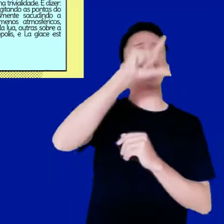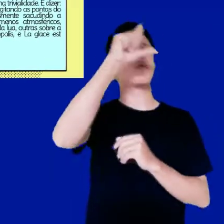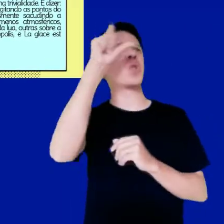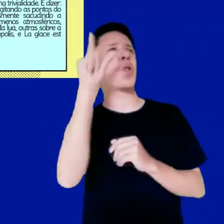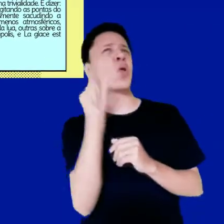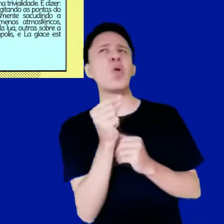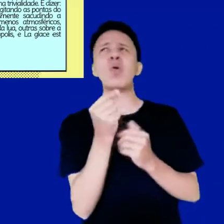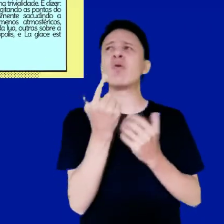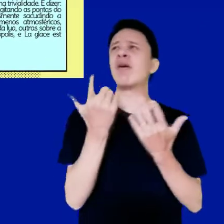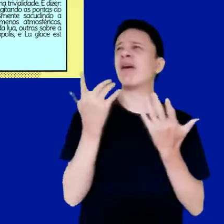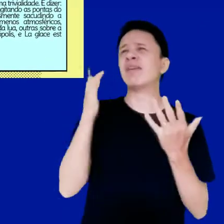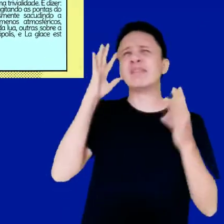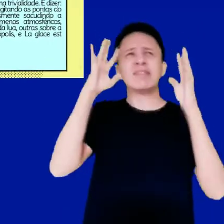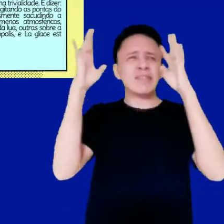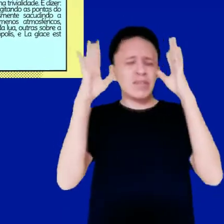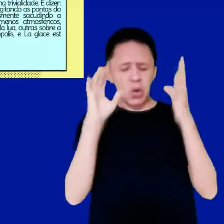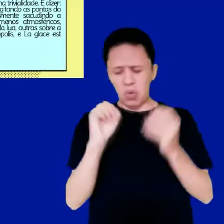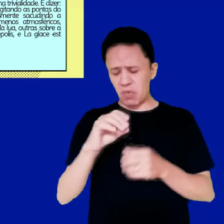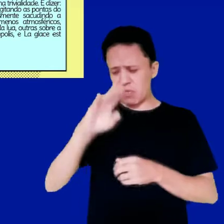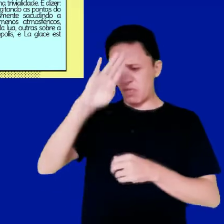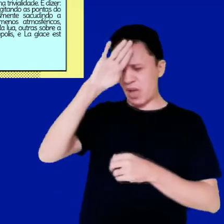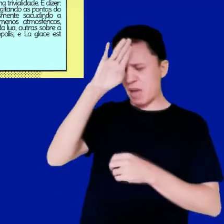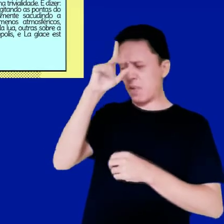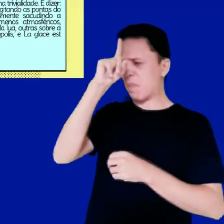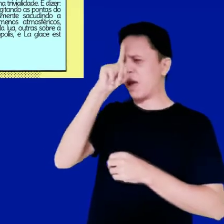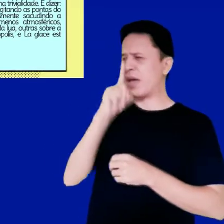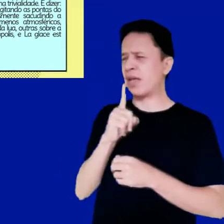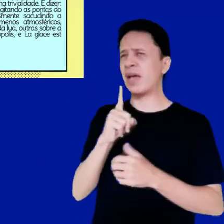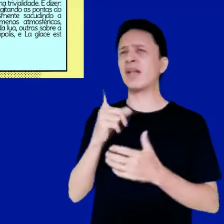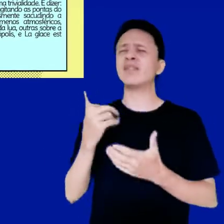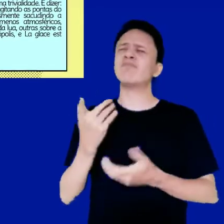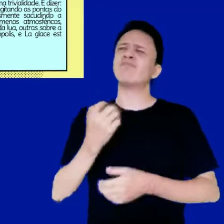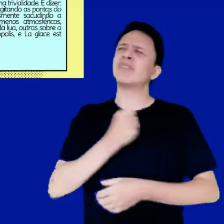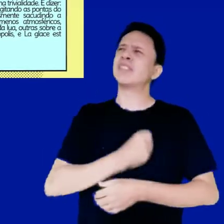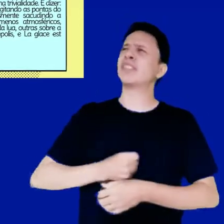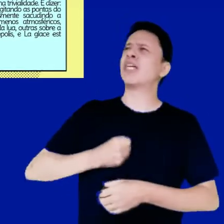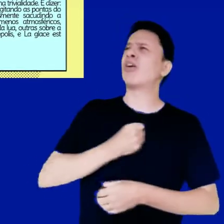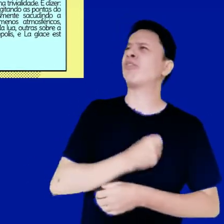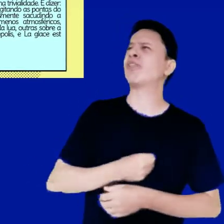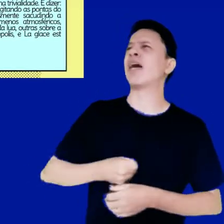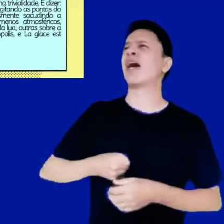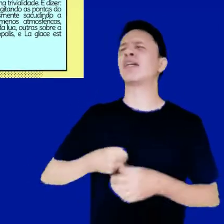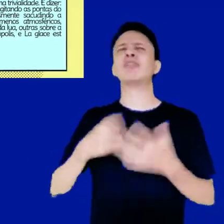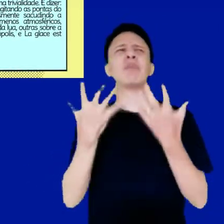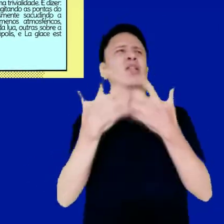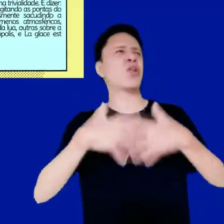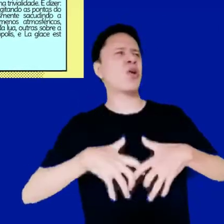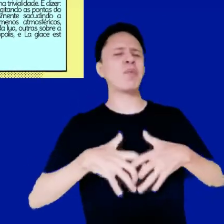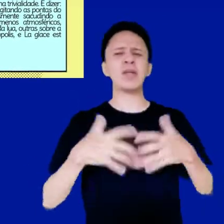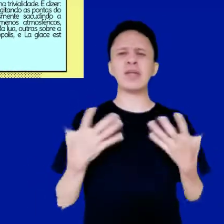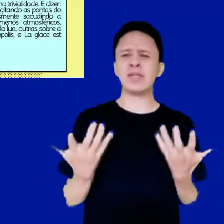algumas conjecturas acerca do Sol e da Lua, outras sobre a febre amarela, manda-se um suspiro a